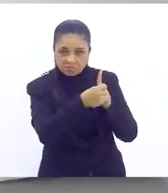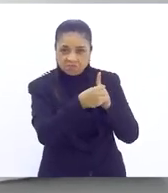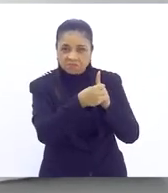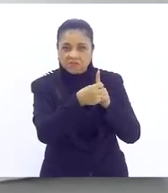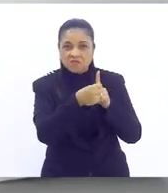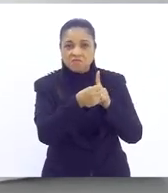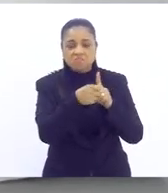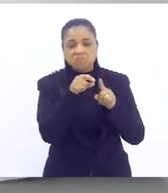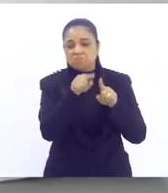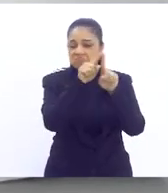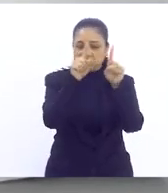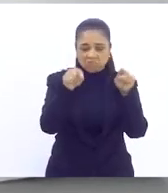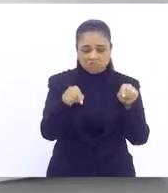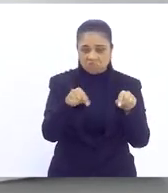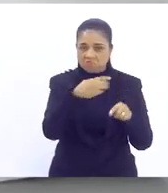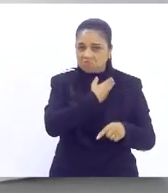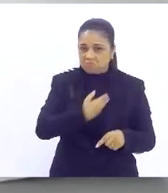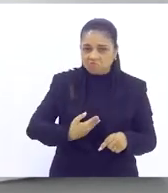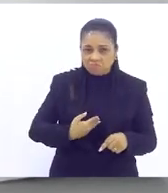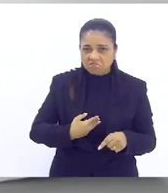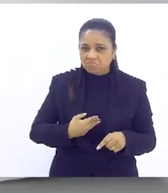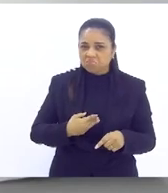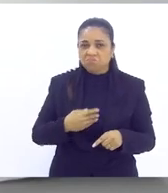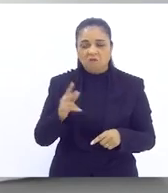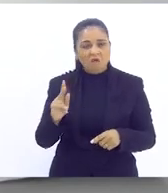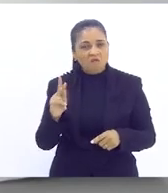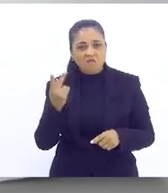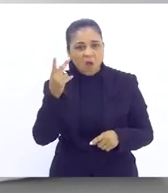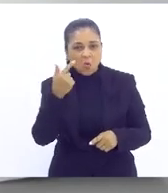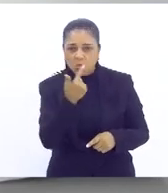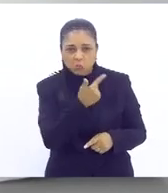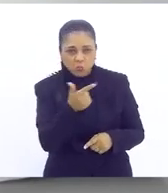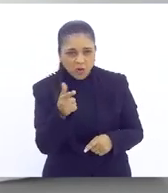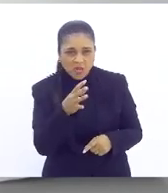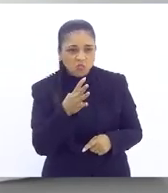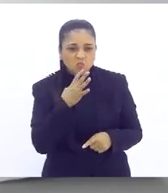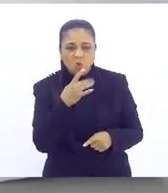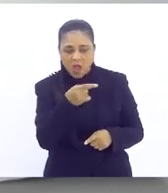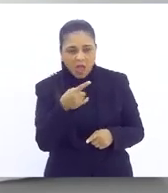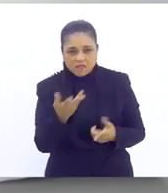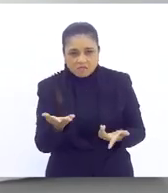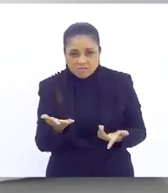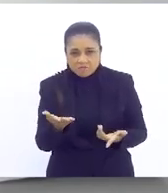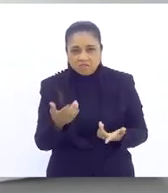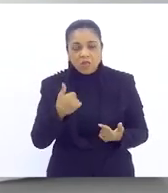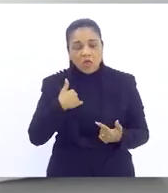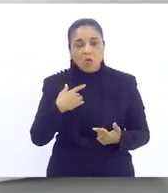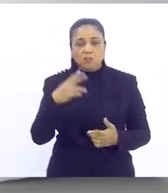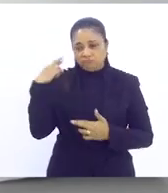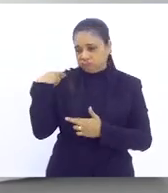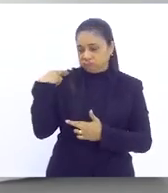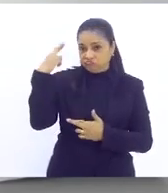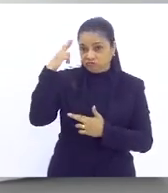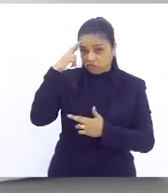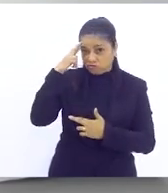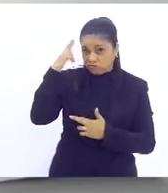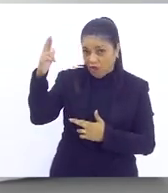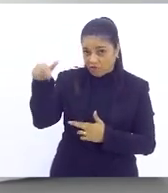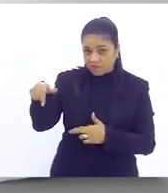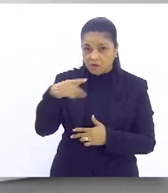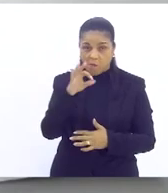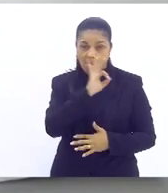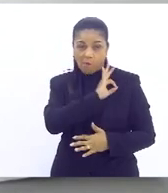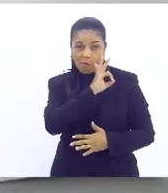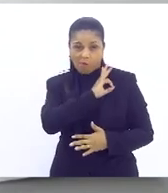valorizado e reconhecido então eu quando fui chefe da Polícia Civil eu dizia que